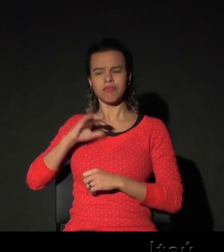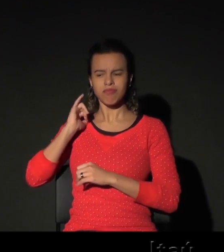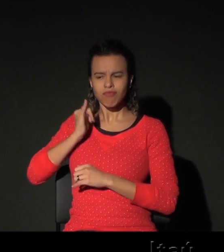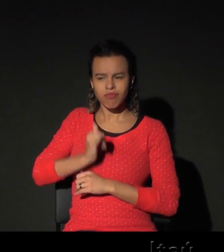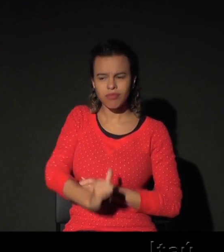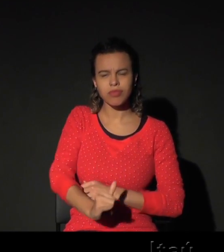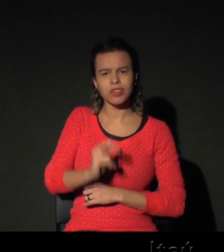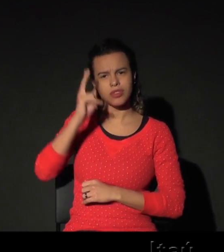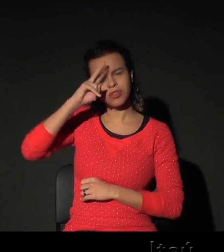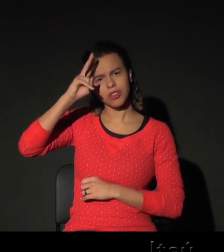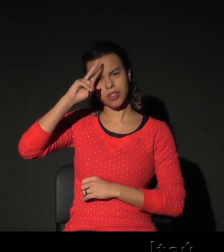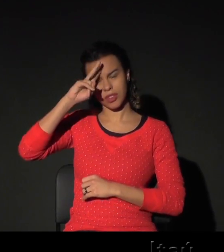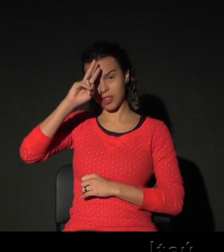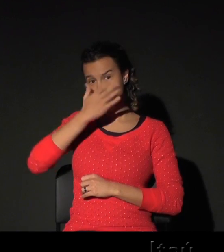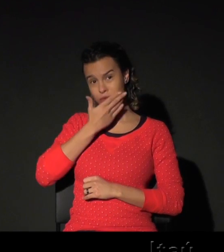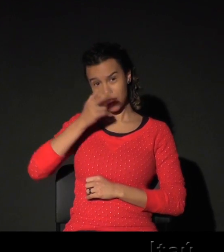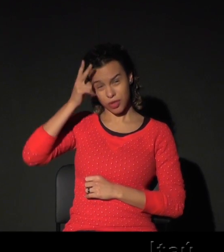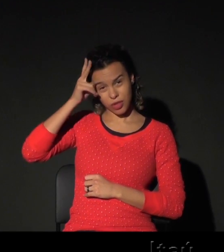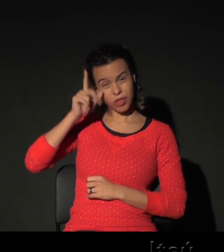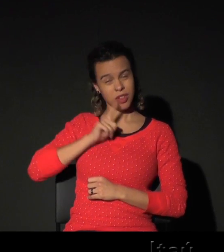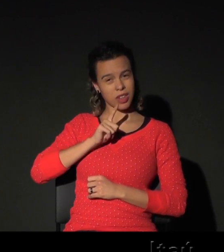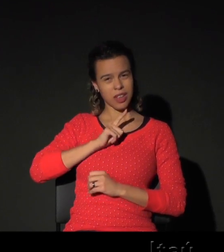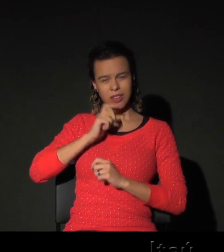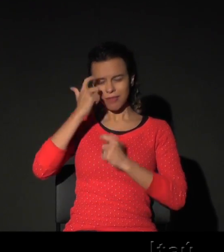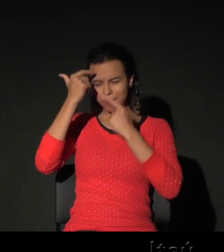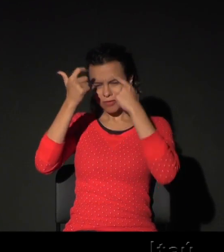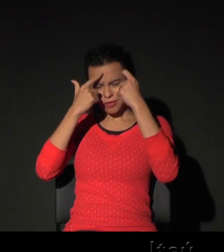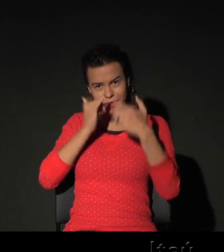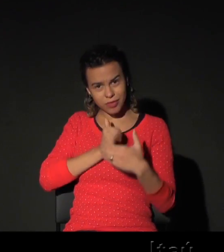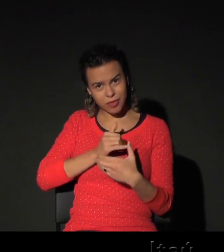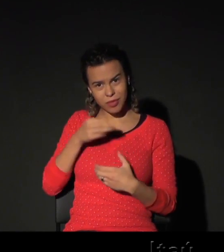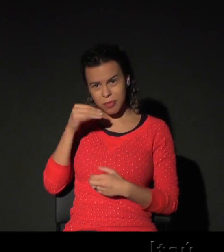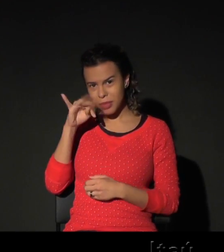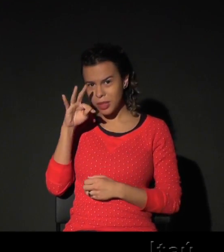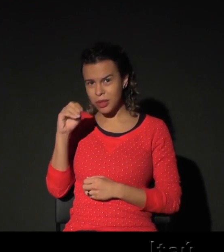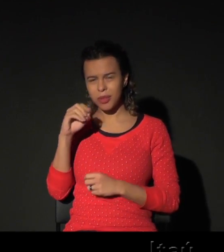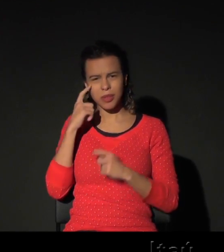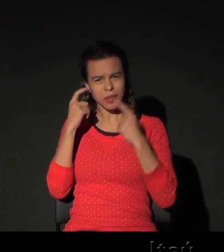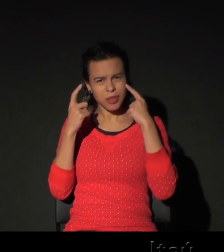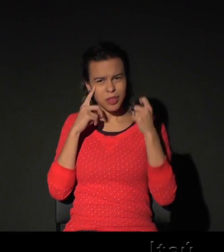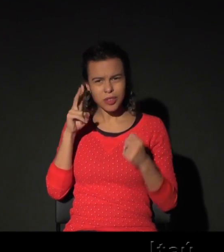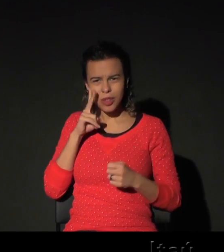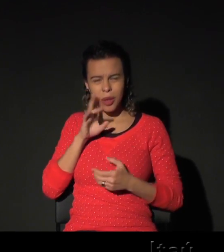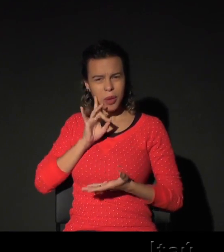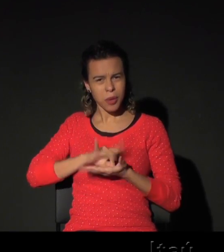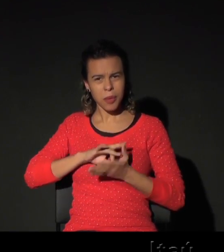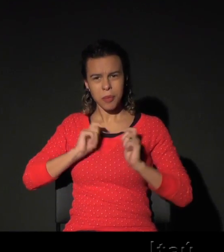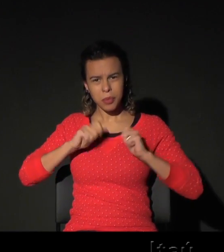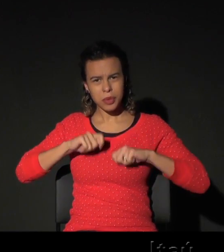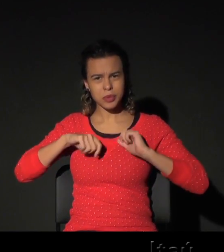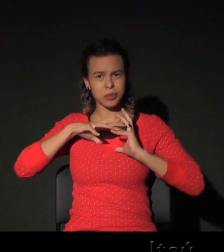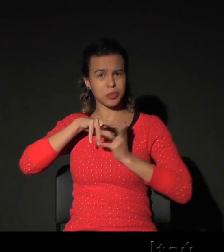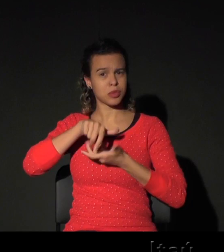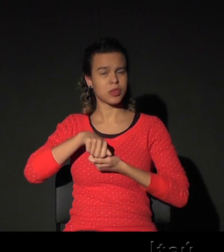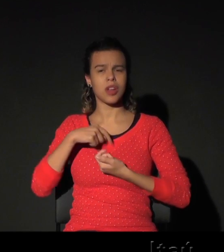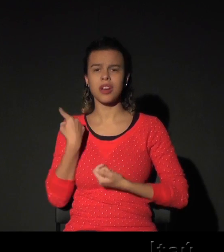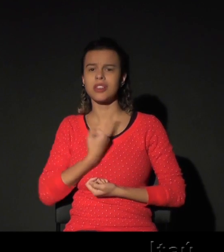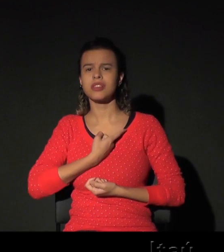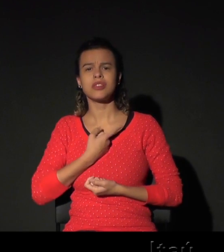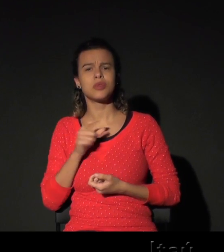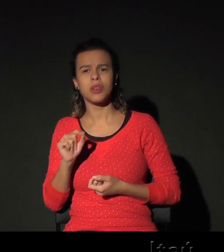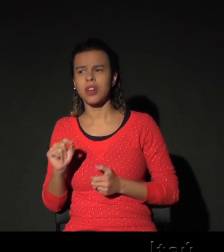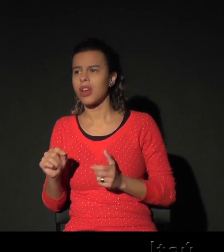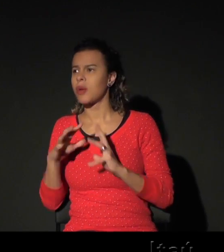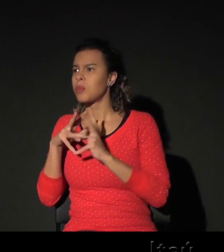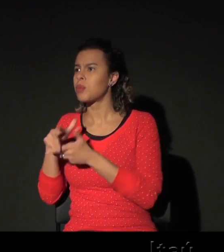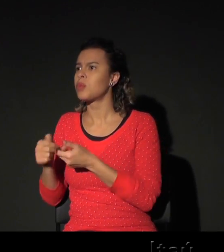indígena tem mitos extraordinários uma invenção de histórias de fabulações de possibilidad de mundo e norme a gente vive numa